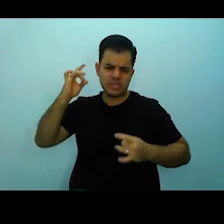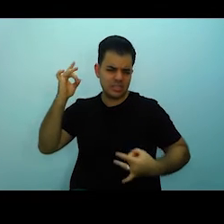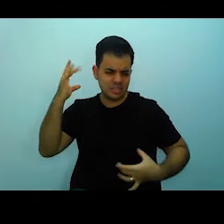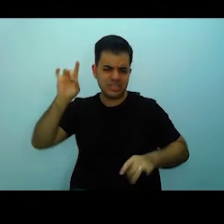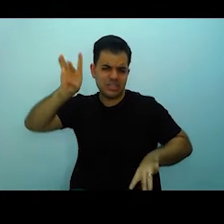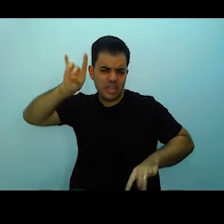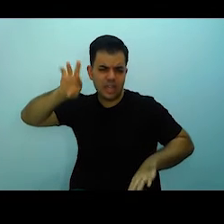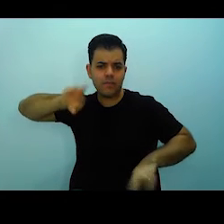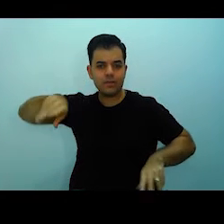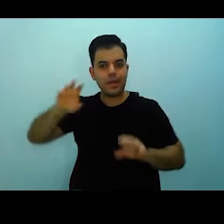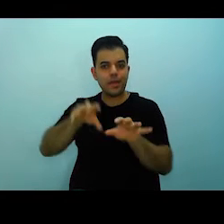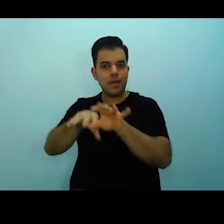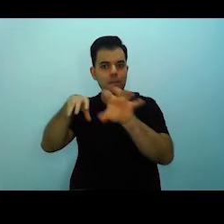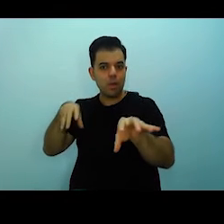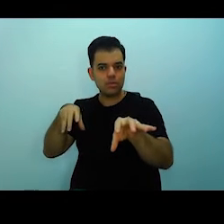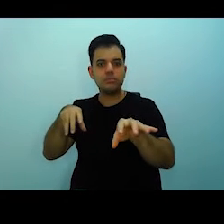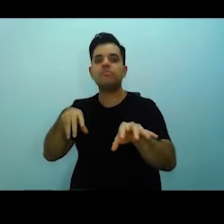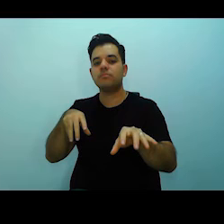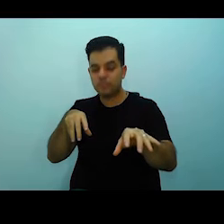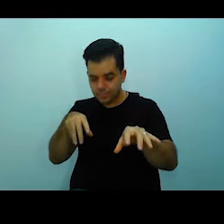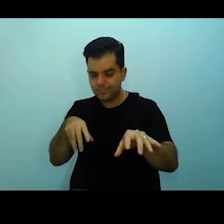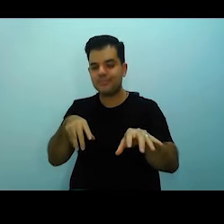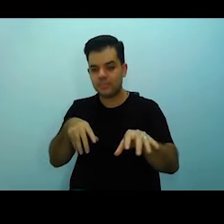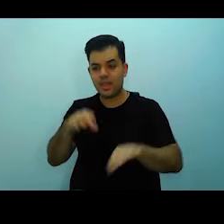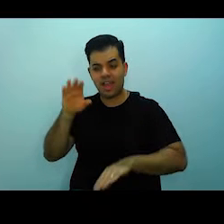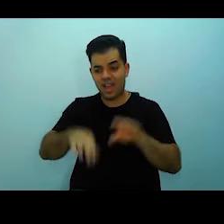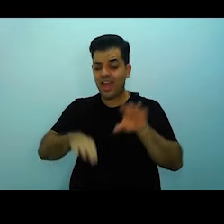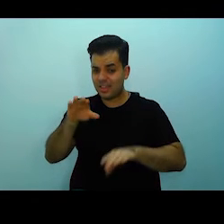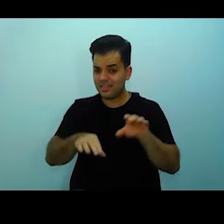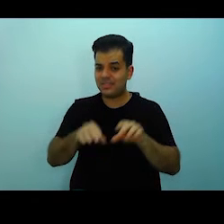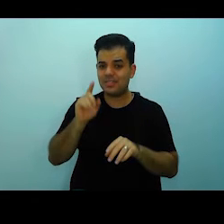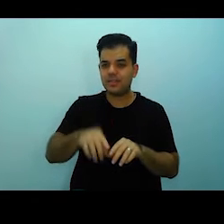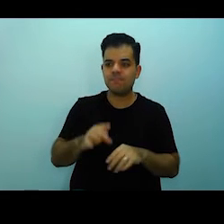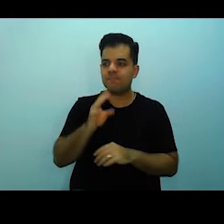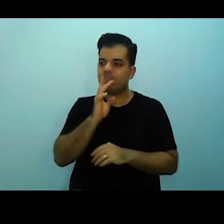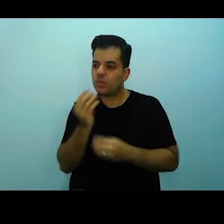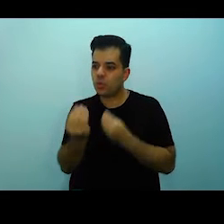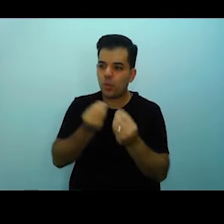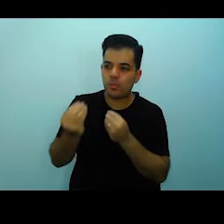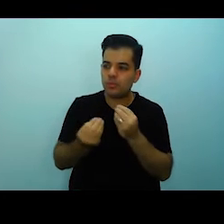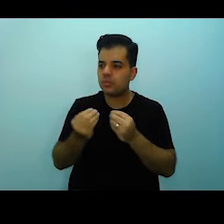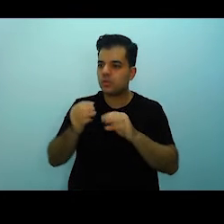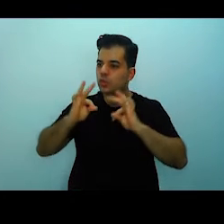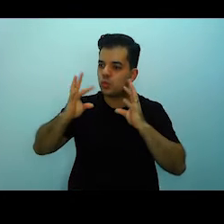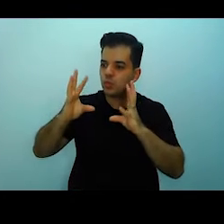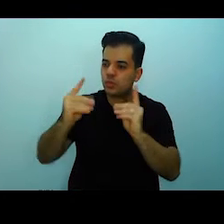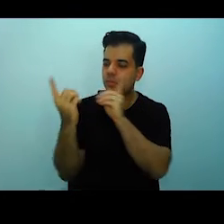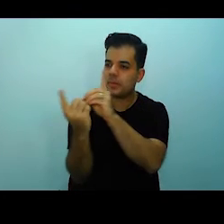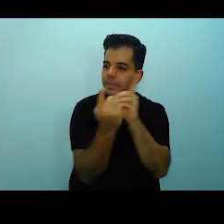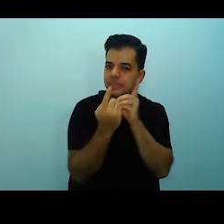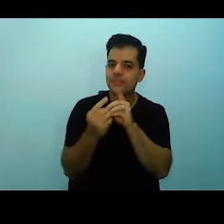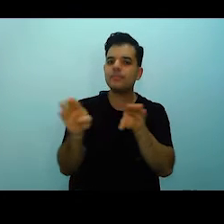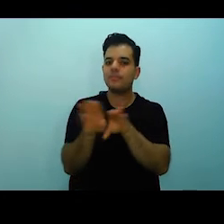tudo isso de forma remota. Então, a gente teve, além da gente desconhecer o trabalho com o público, a gente teve esse fator